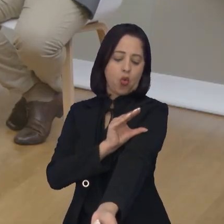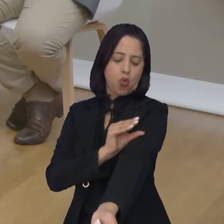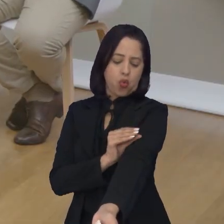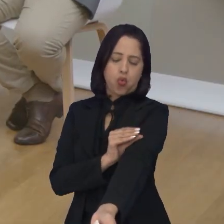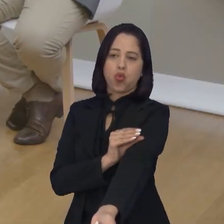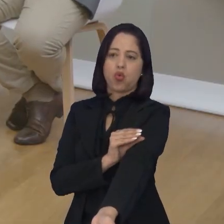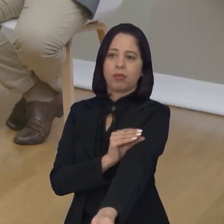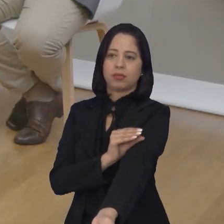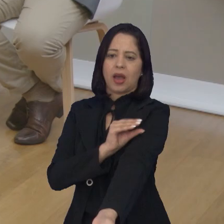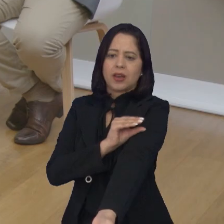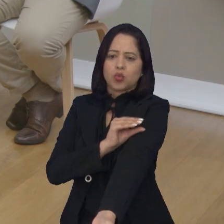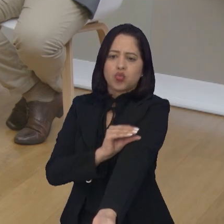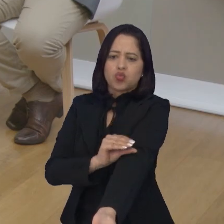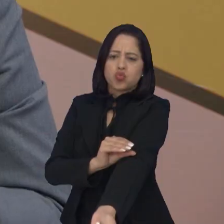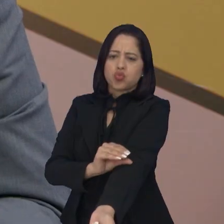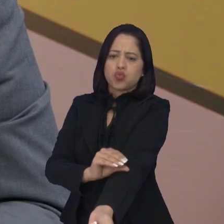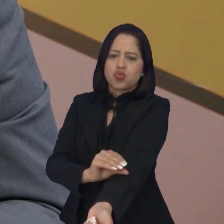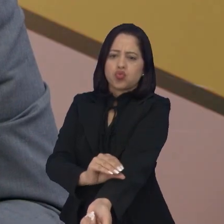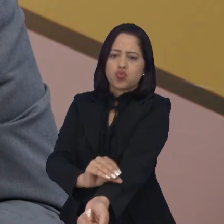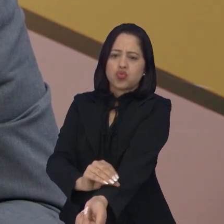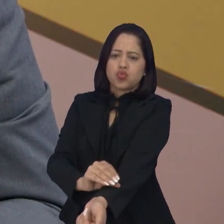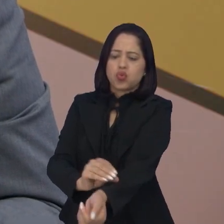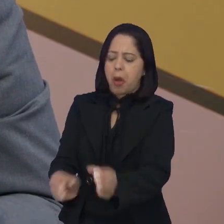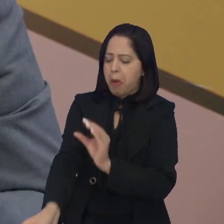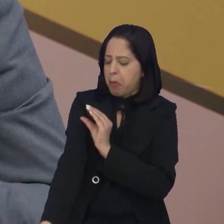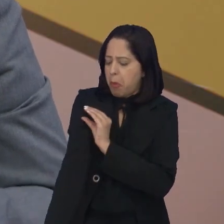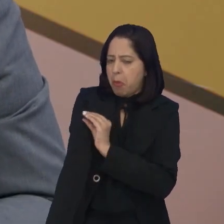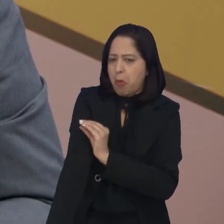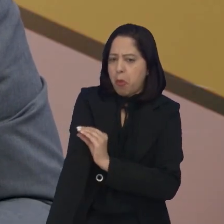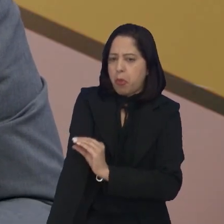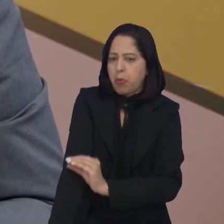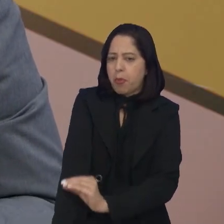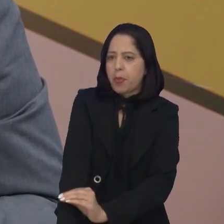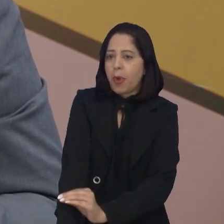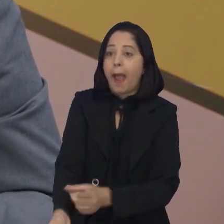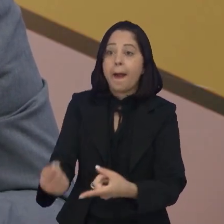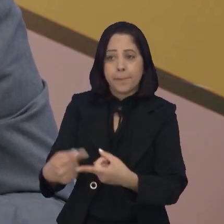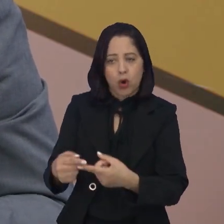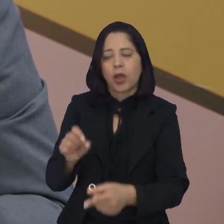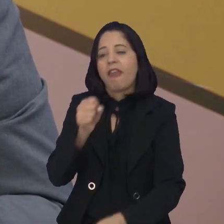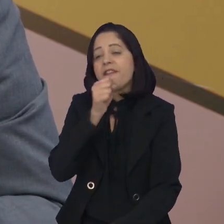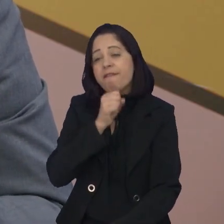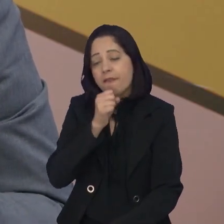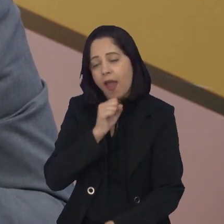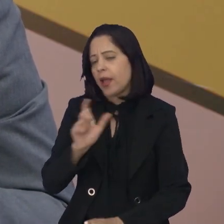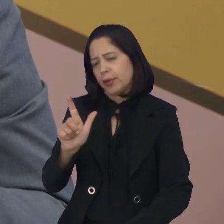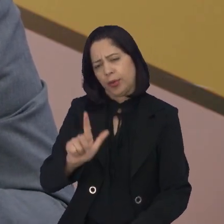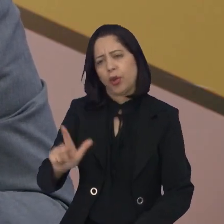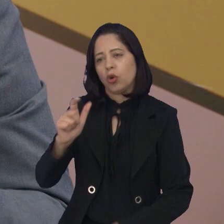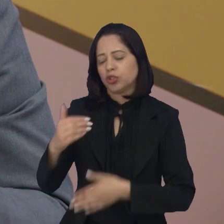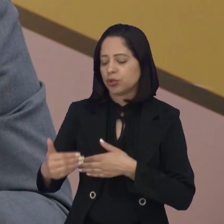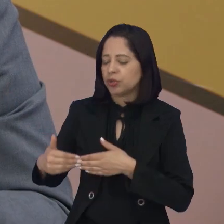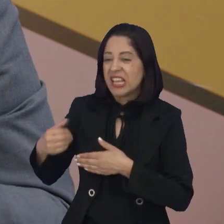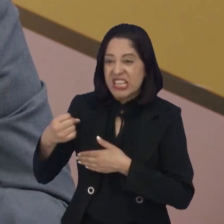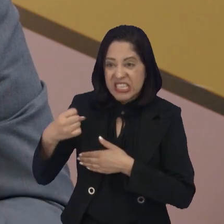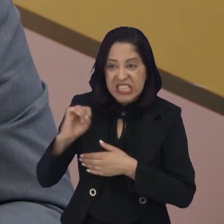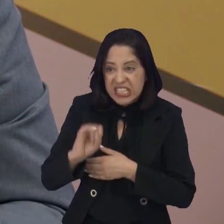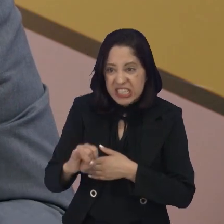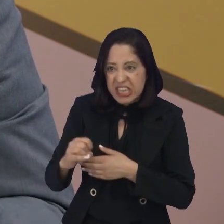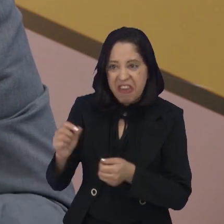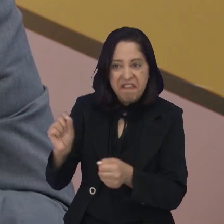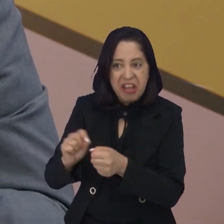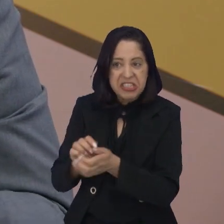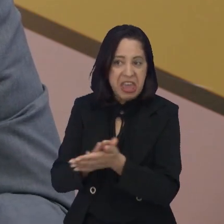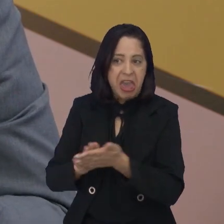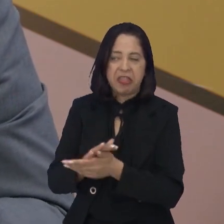quantidade de músculo. Um dos fatores de risco é o envelhecimento. Então, com o passar dos anos, se não for feito nada, não